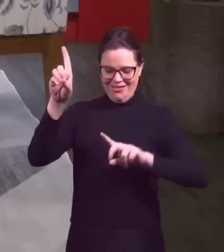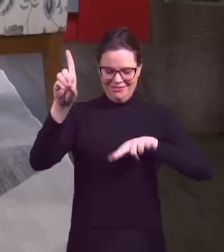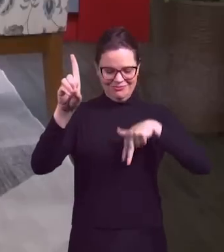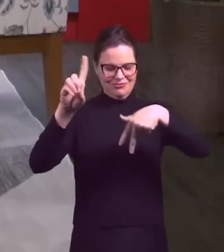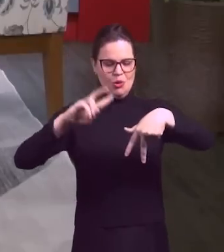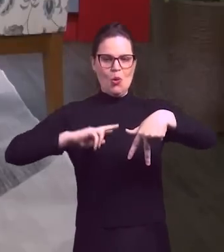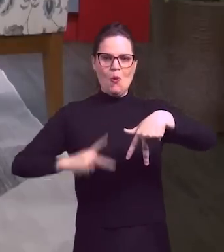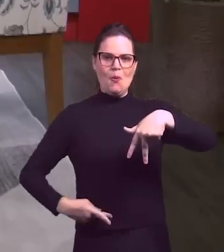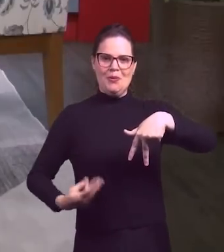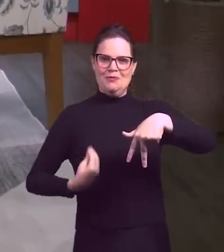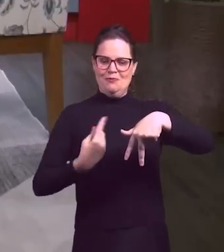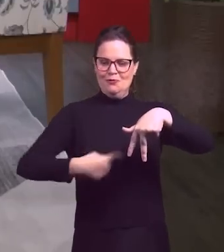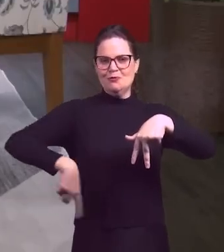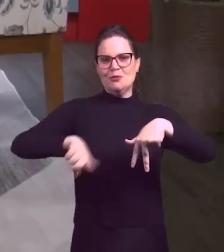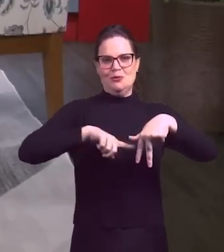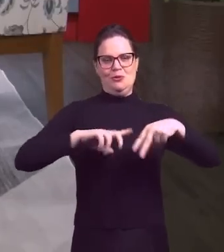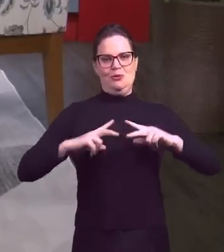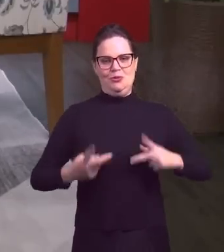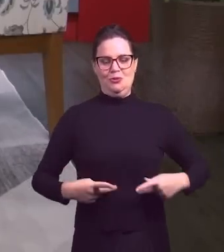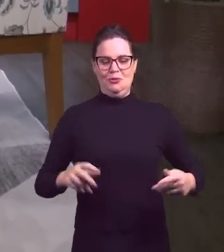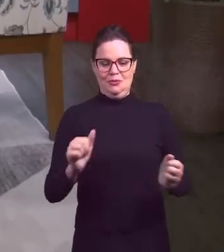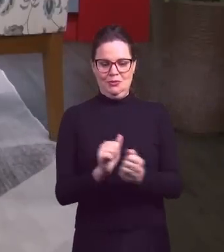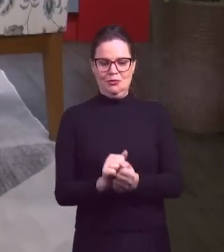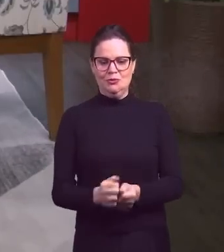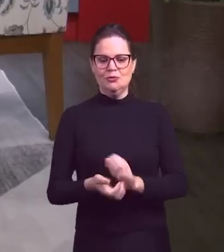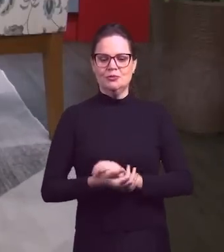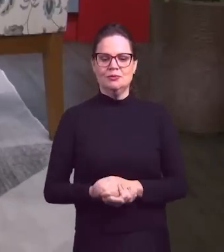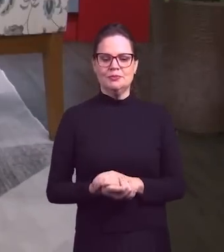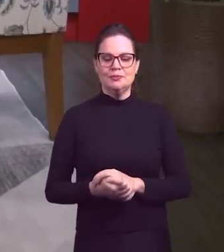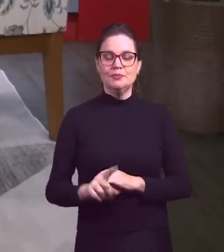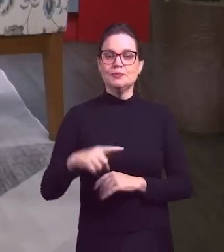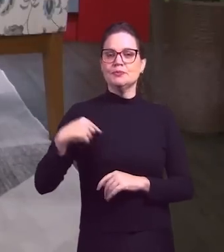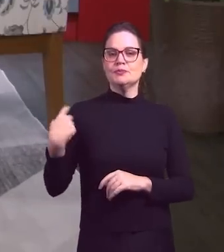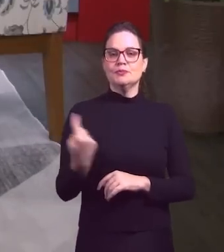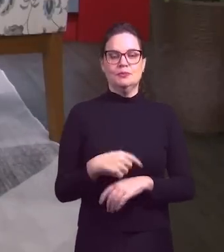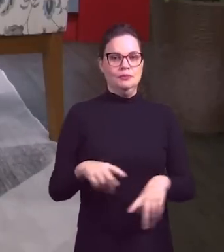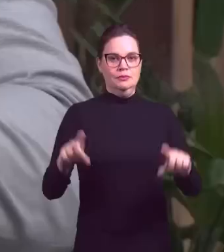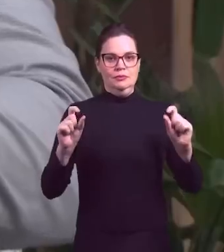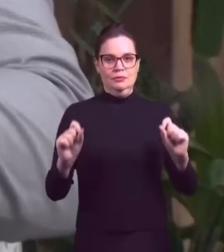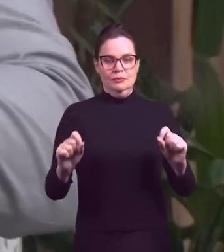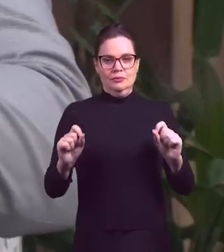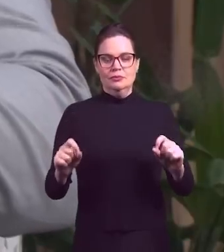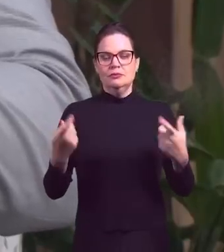nós. Exatamente. Nós temos que